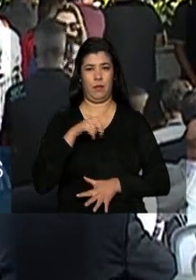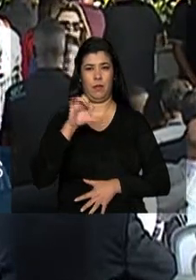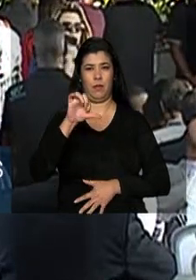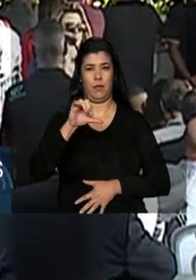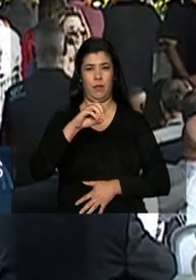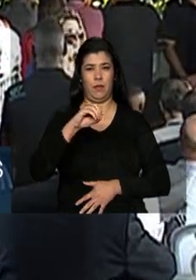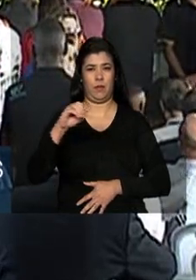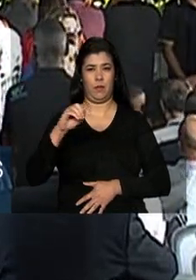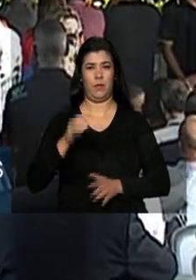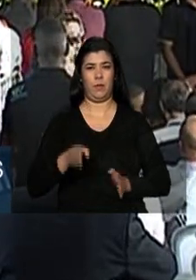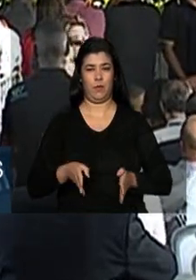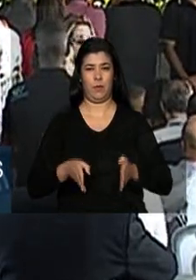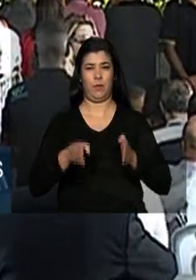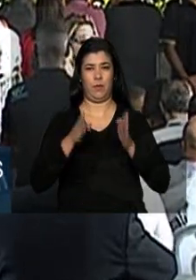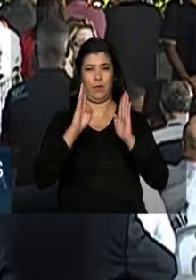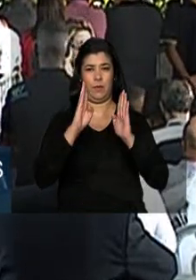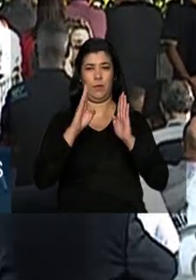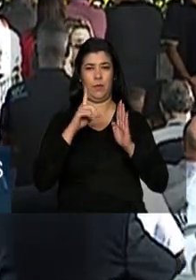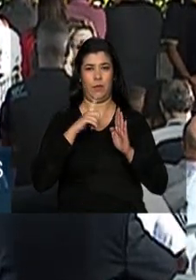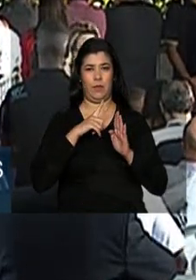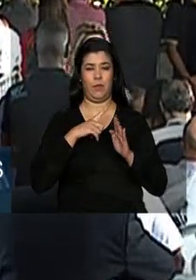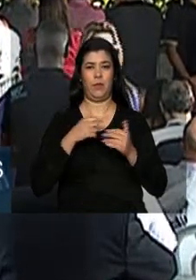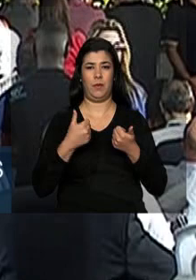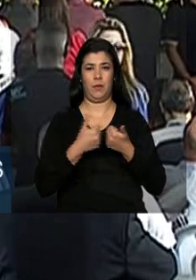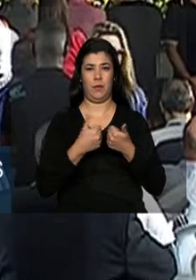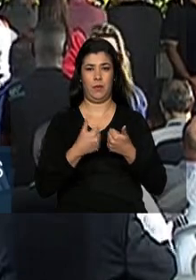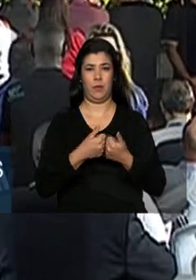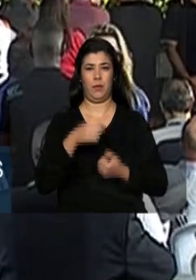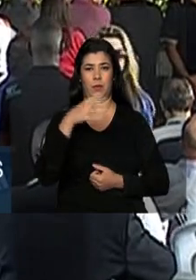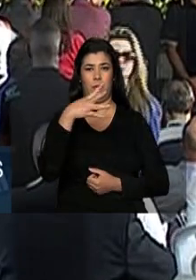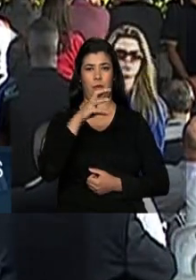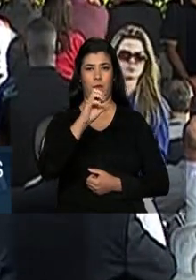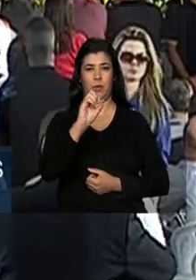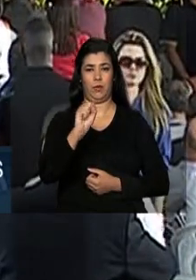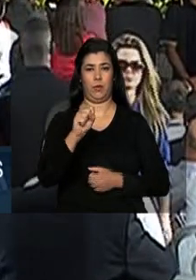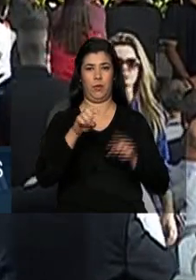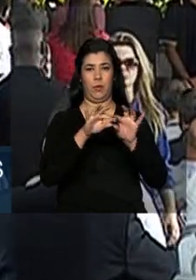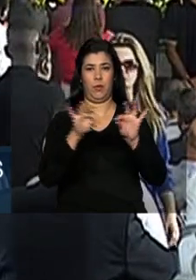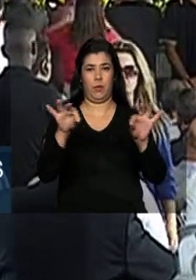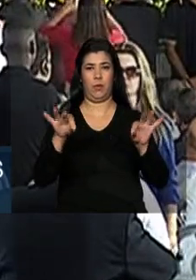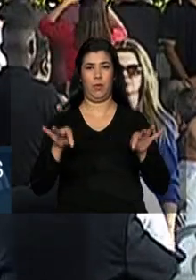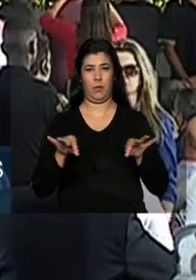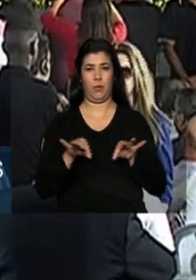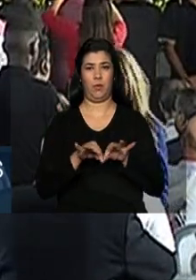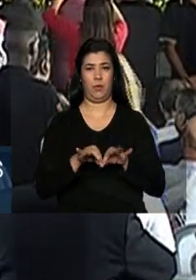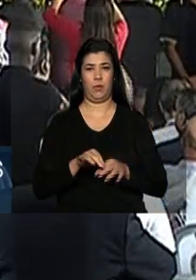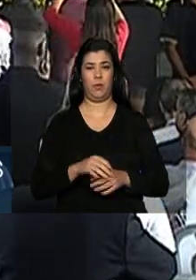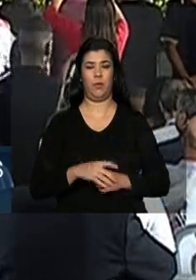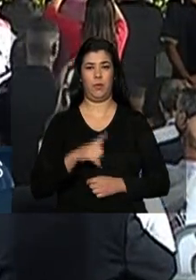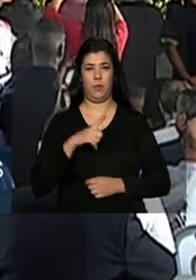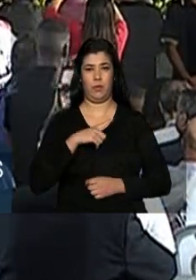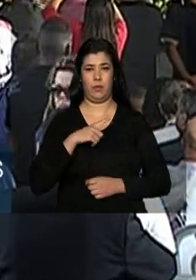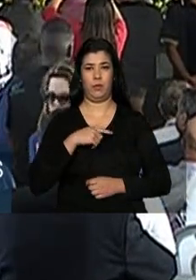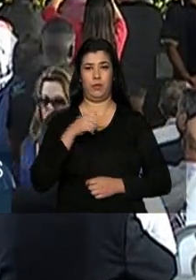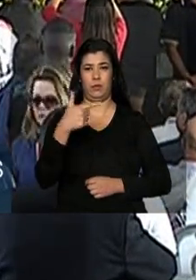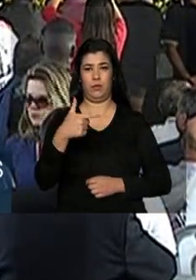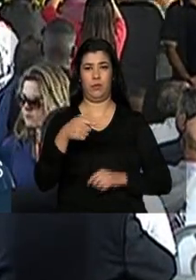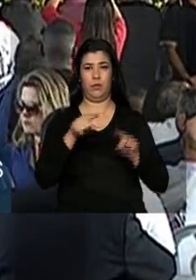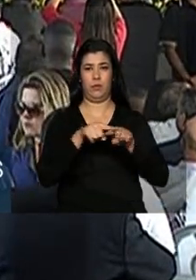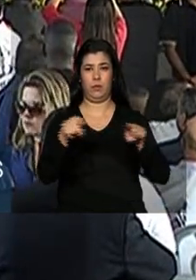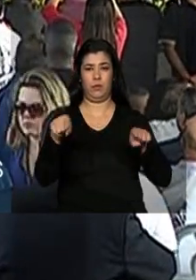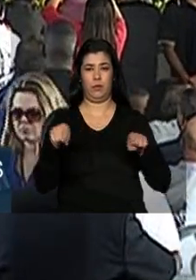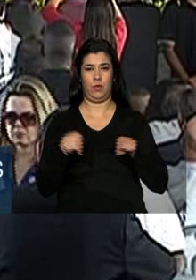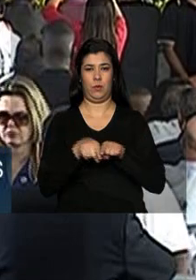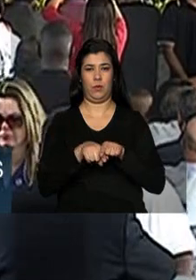999 apartamentos de aproximadamente 48 metros quadrados, com dois quartos,